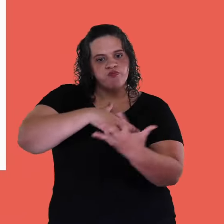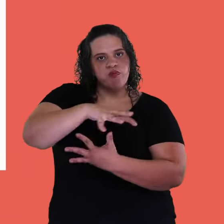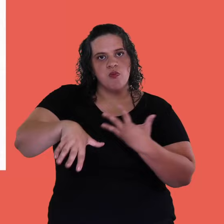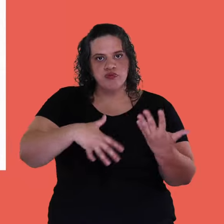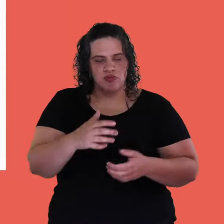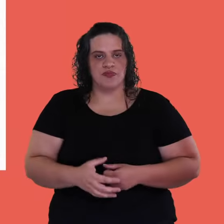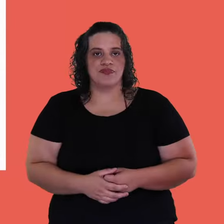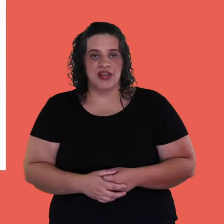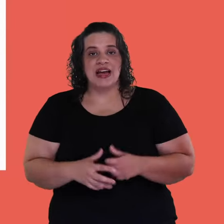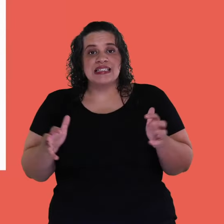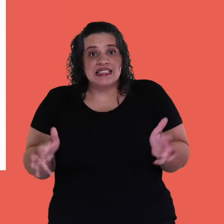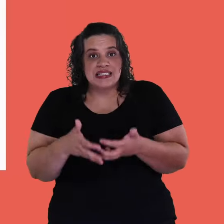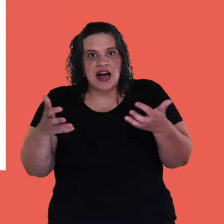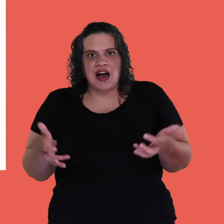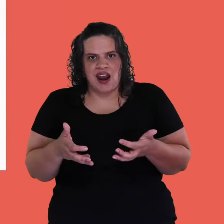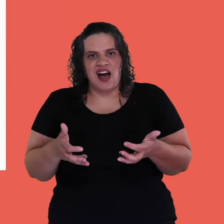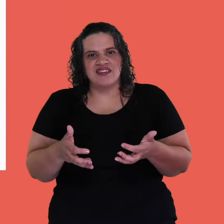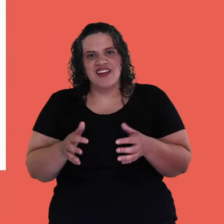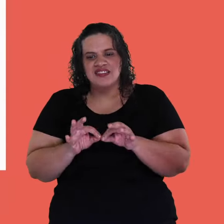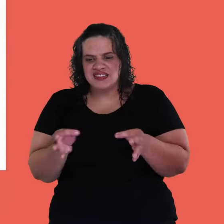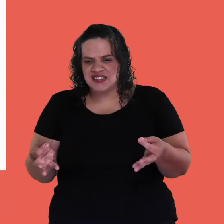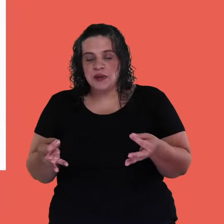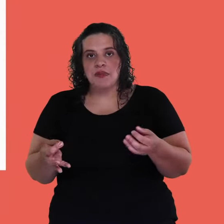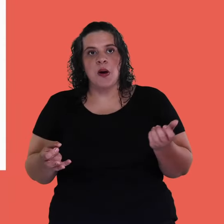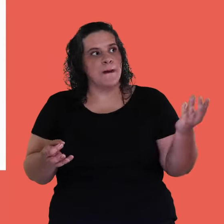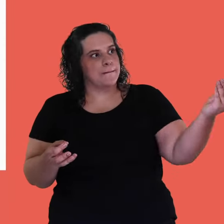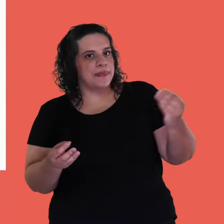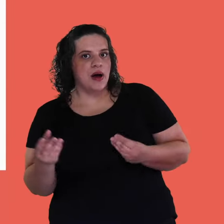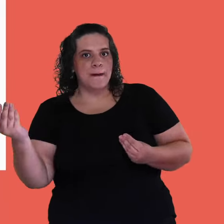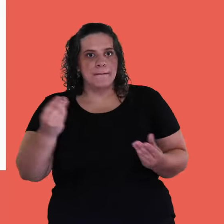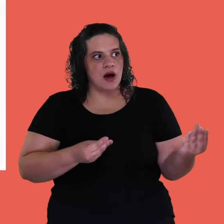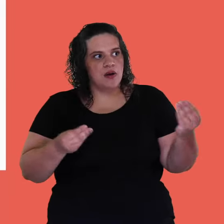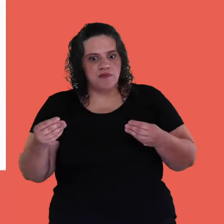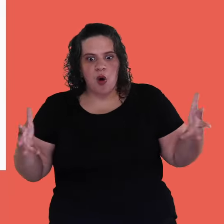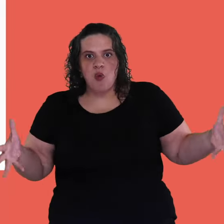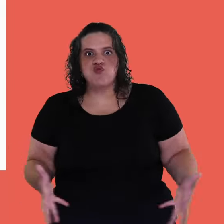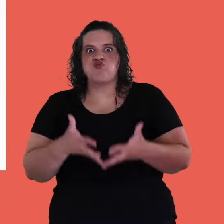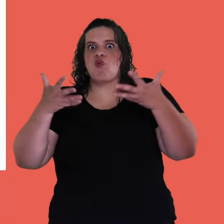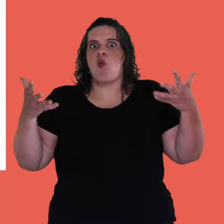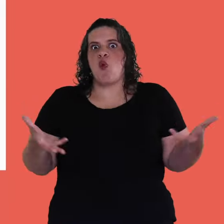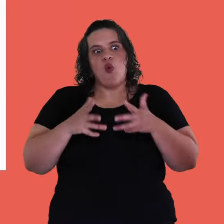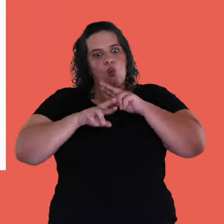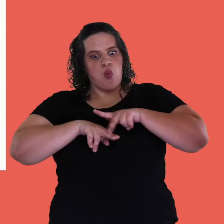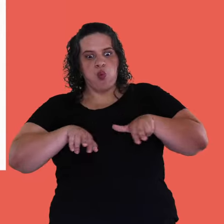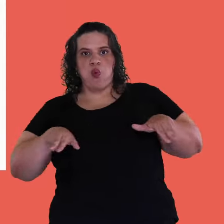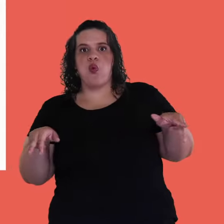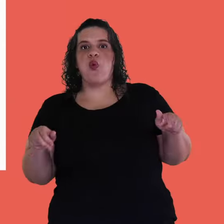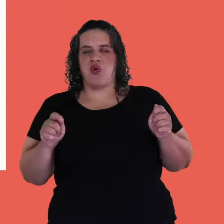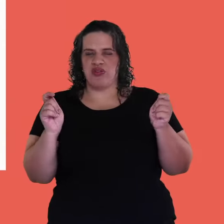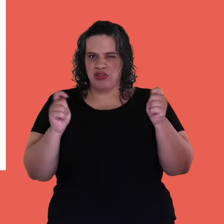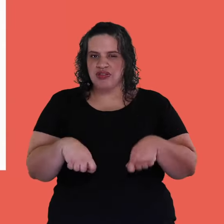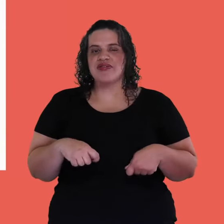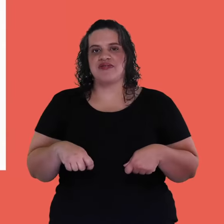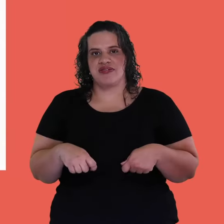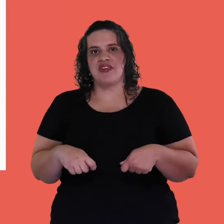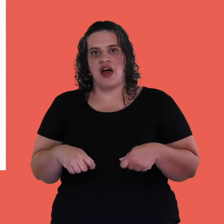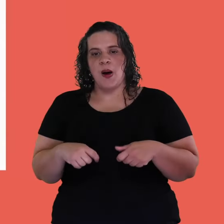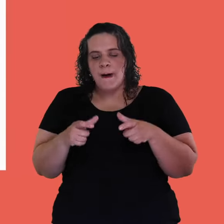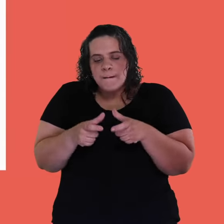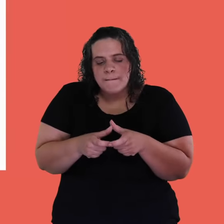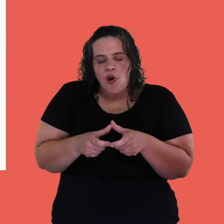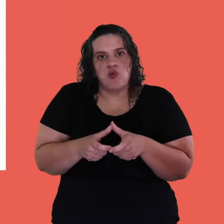ali naquele prato. Uma salada vira uma super salada, porque cada um entra com um pouquinho de ingrediente que vai